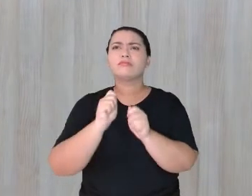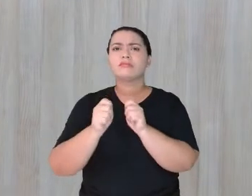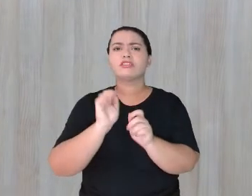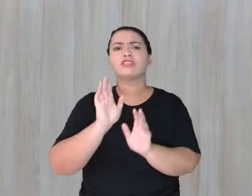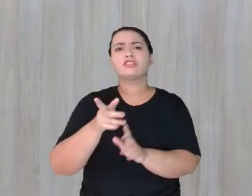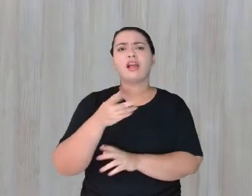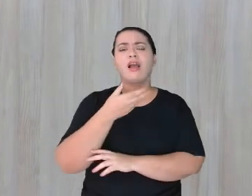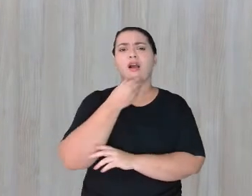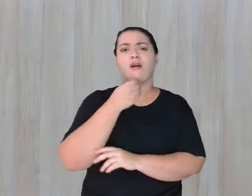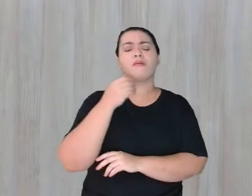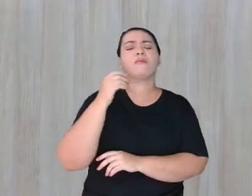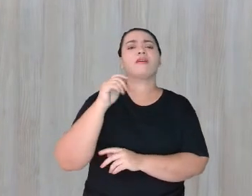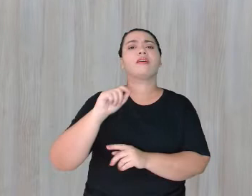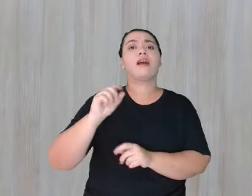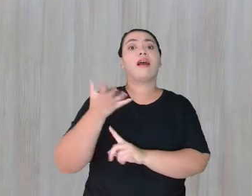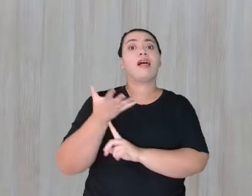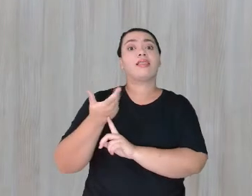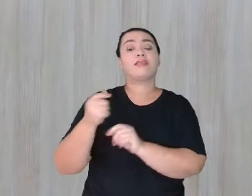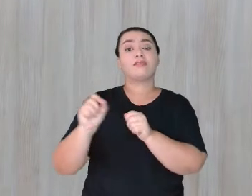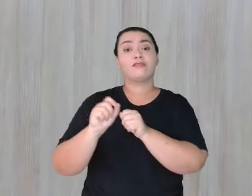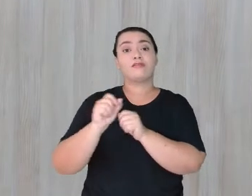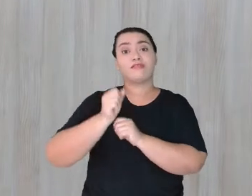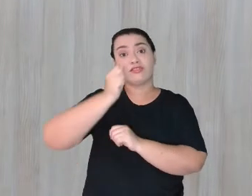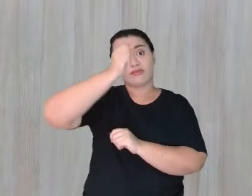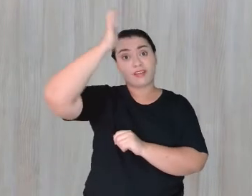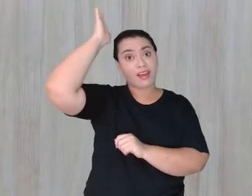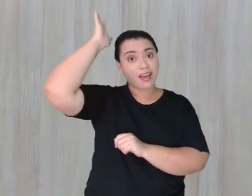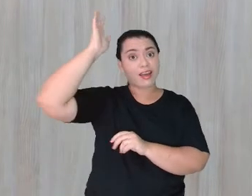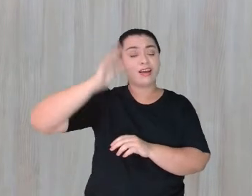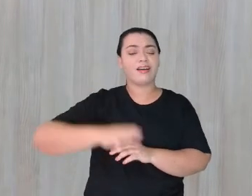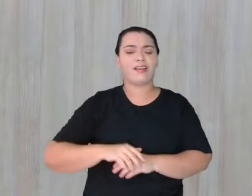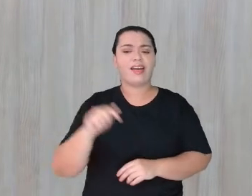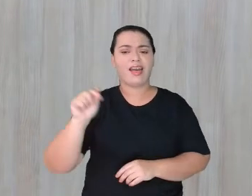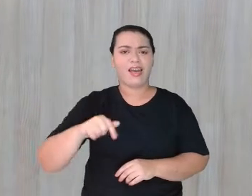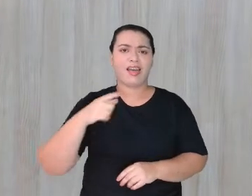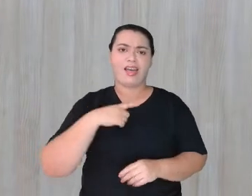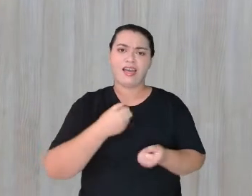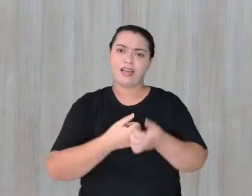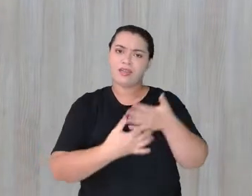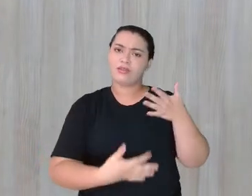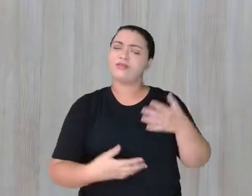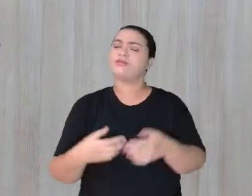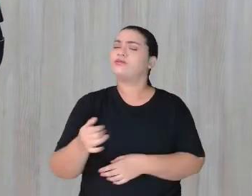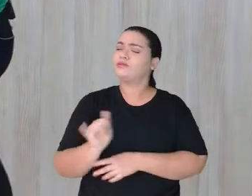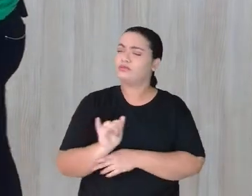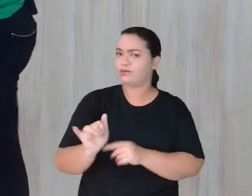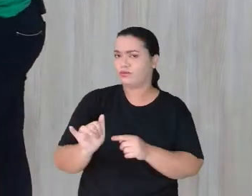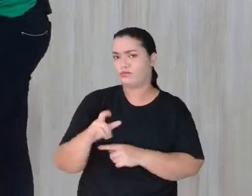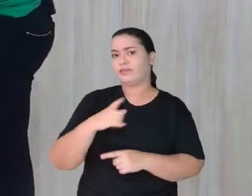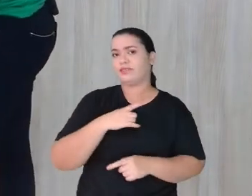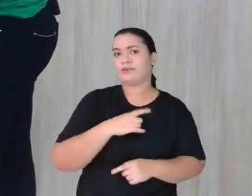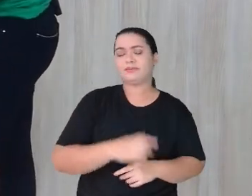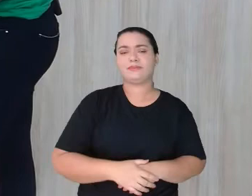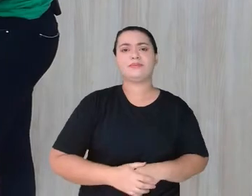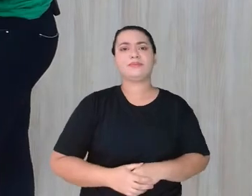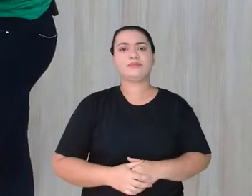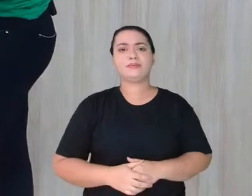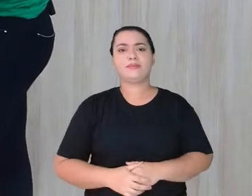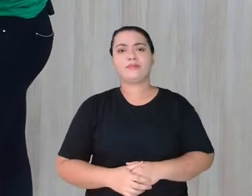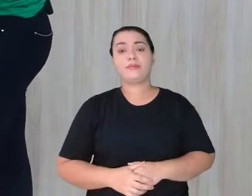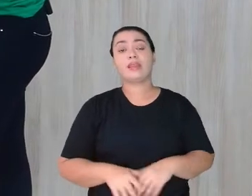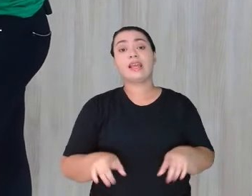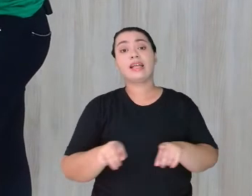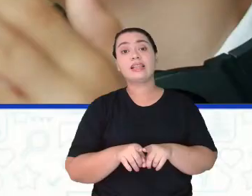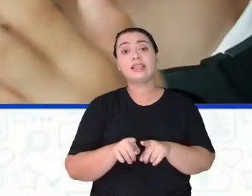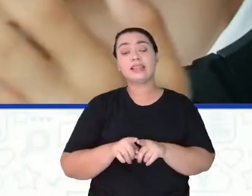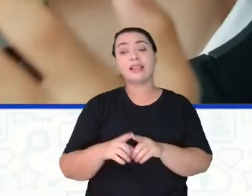coisa boa aqui, então vai lá na playlist do YouTube que tem tudo lá, tá? A